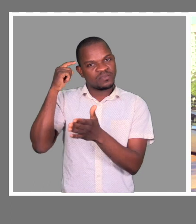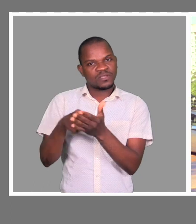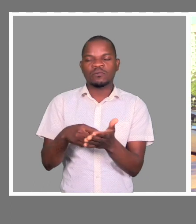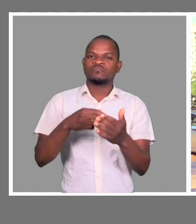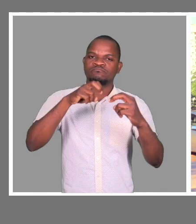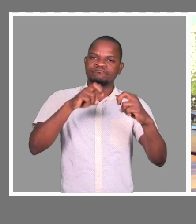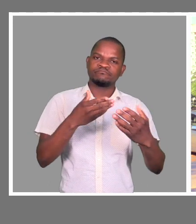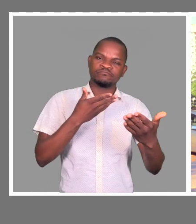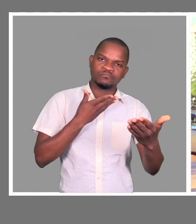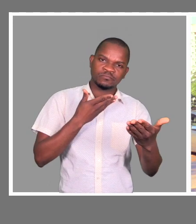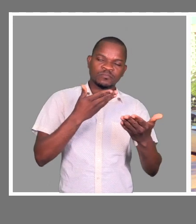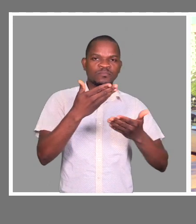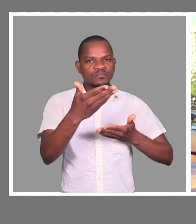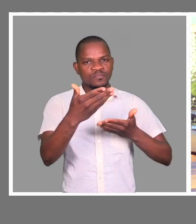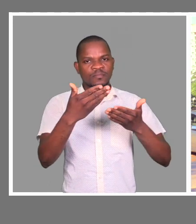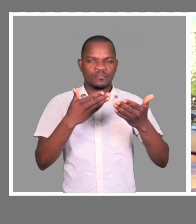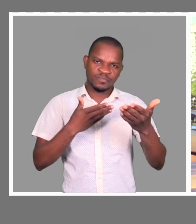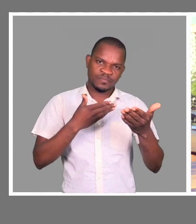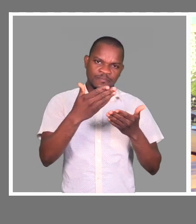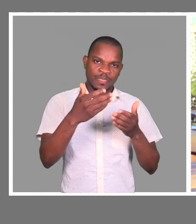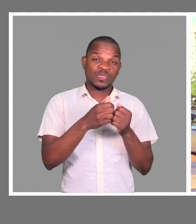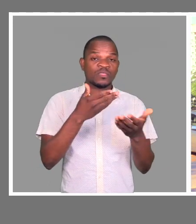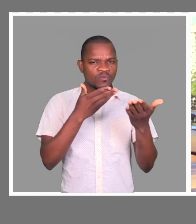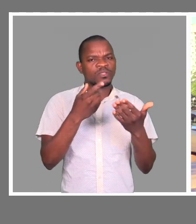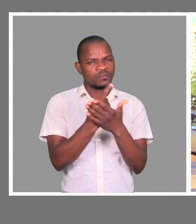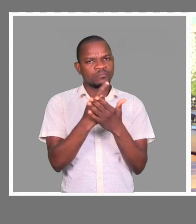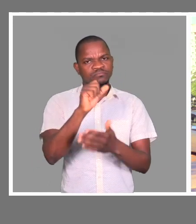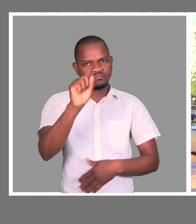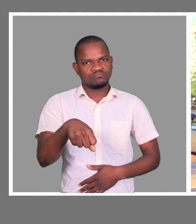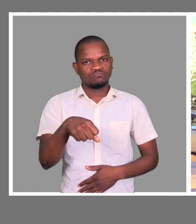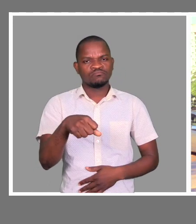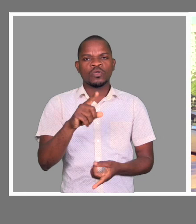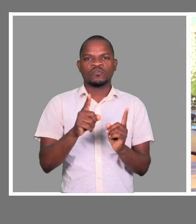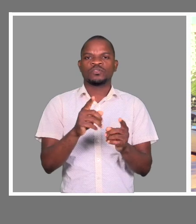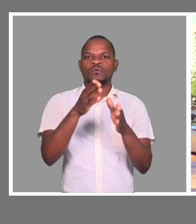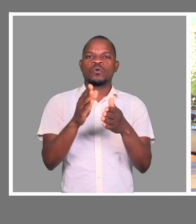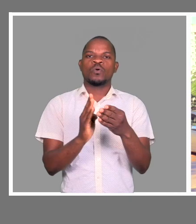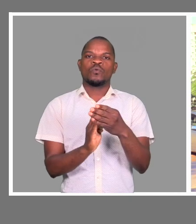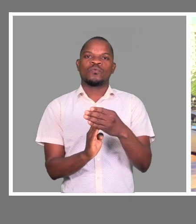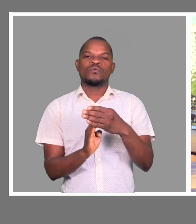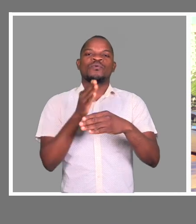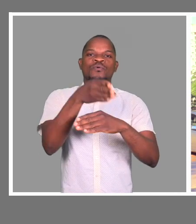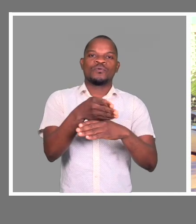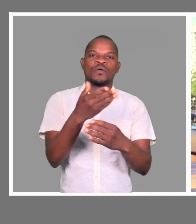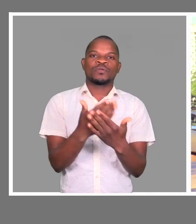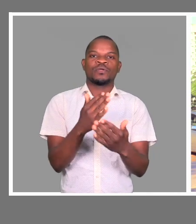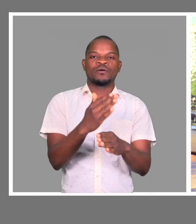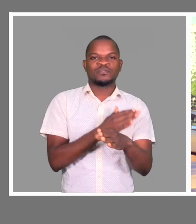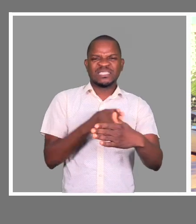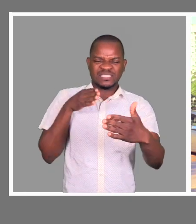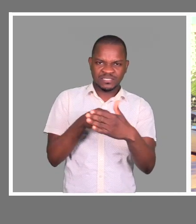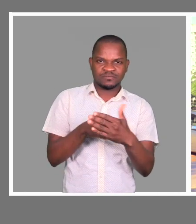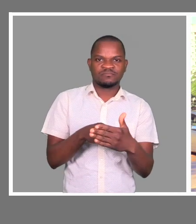conversa até é suficiente para esta pessoa superar aquilo, por aquilo que está a passar. Então, nós